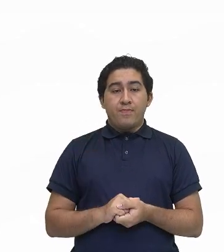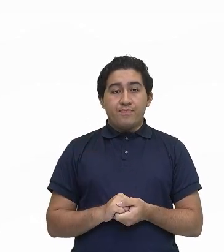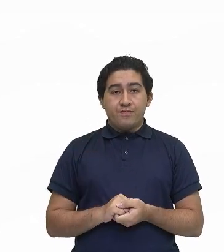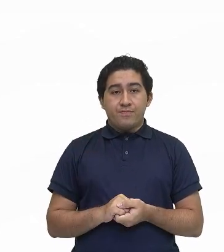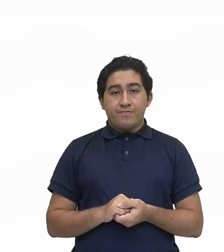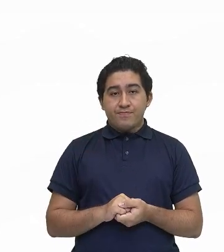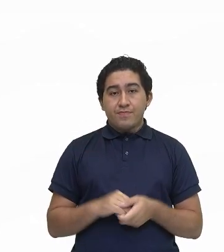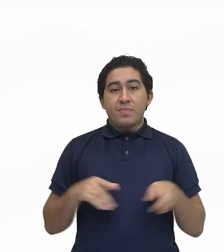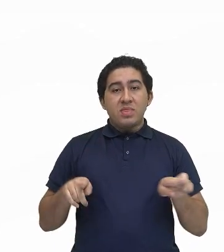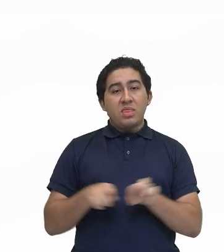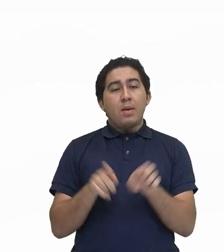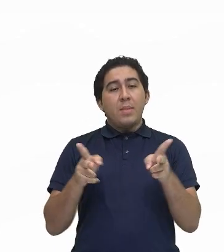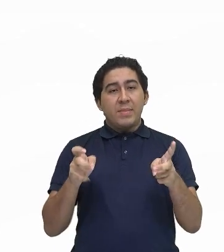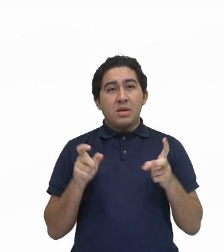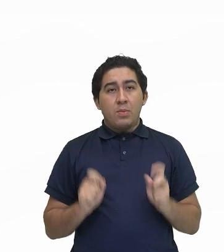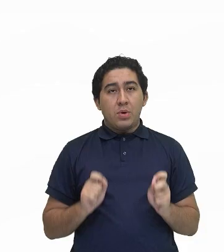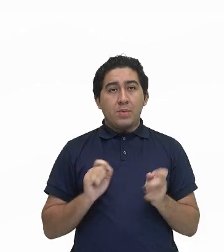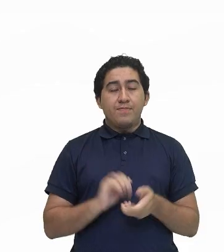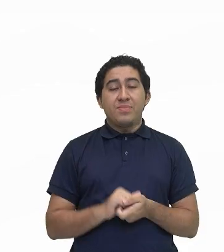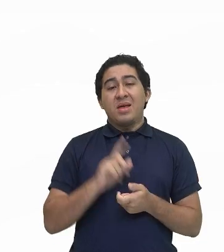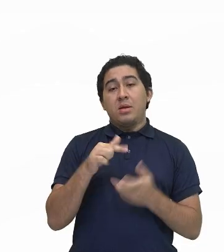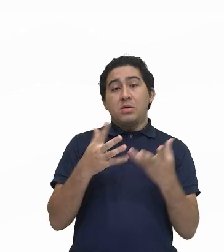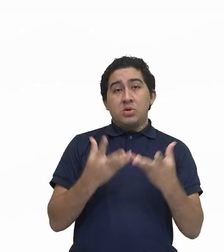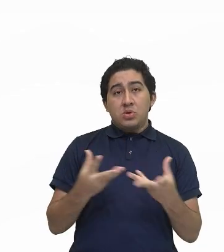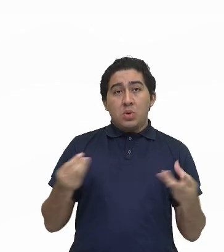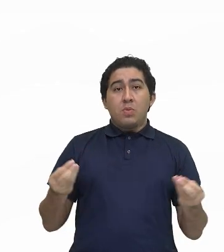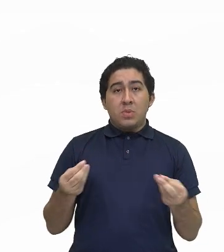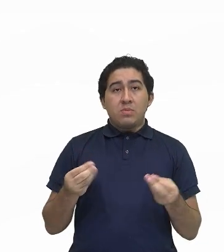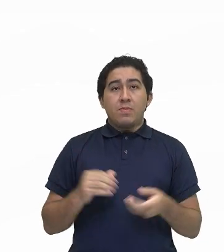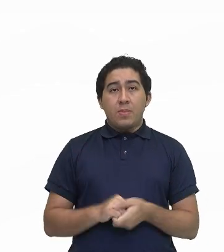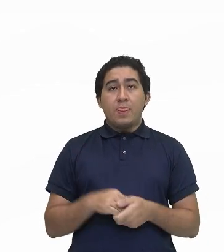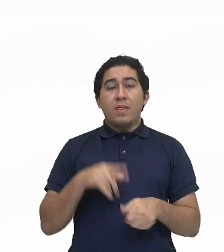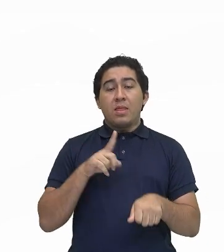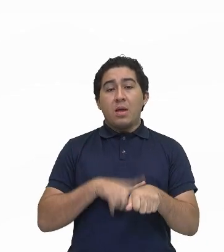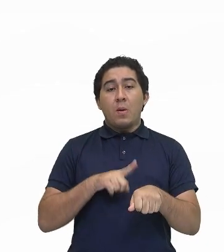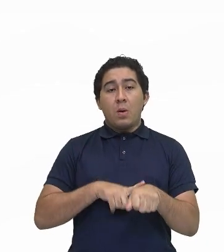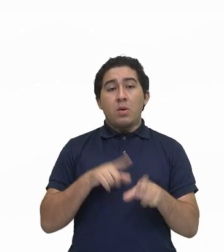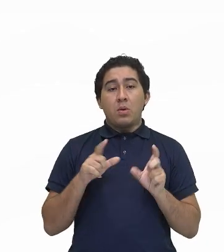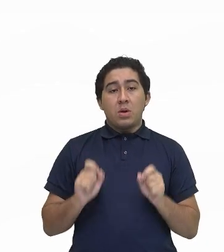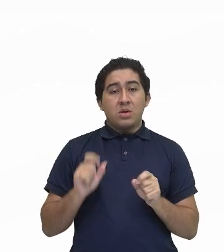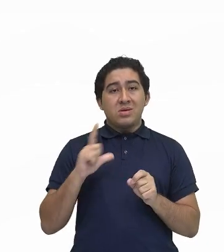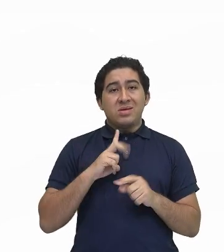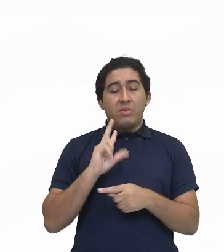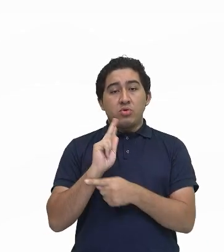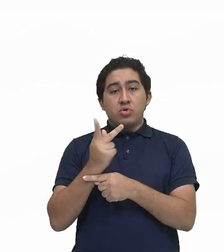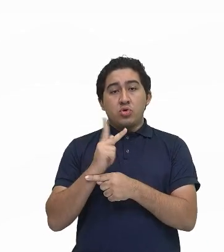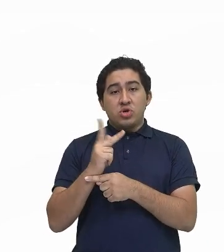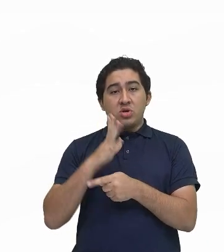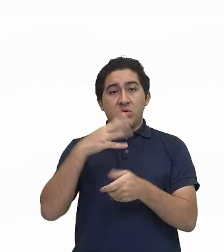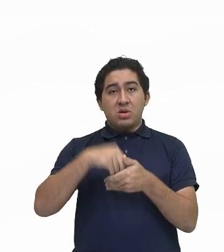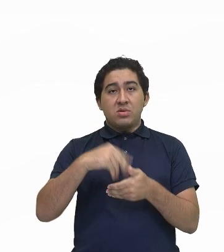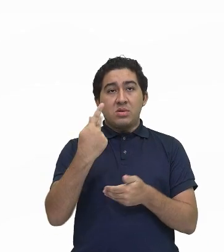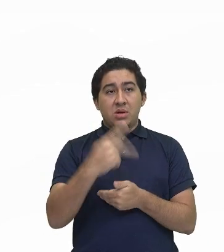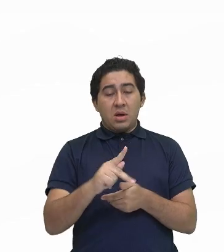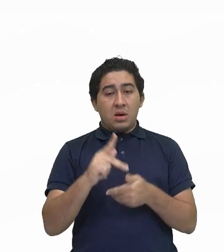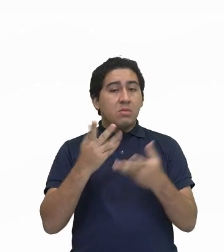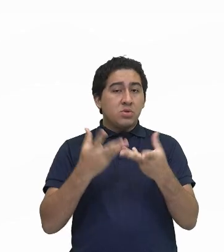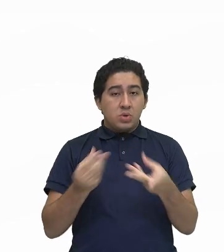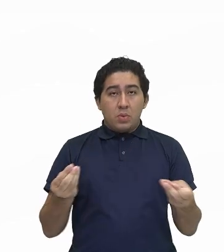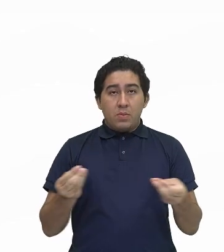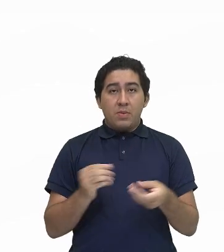você pode perceber comigo, que elas morrem quando o estoque de hidrogênio em seu interior